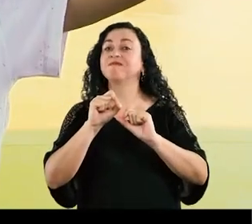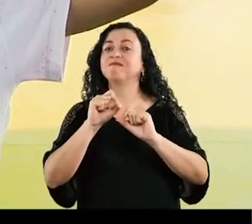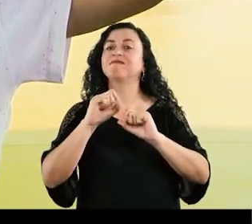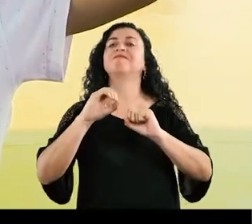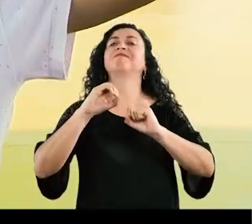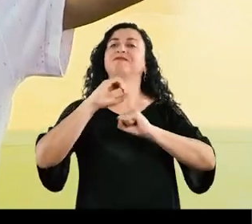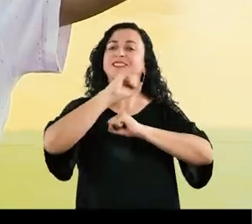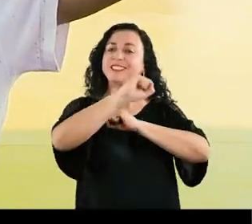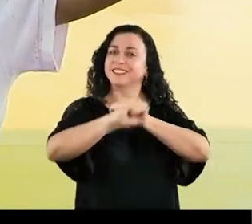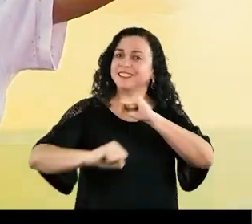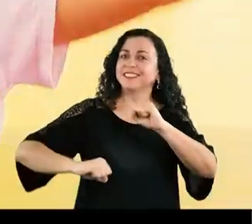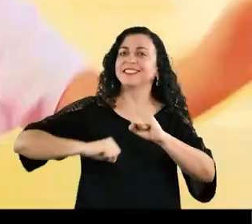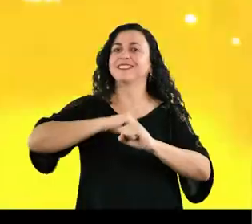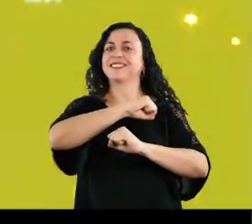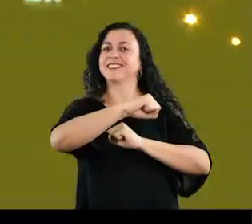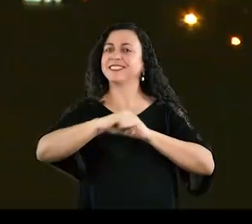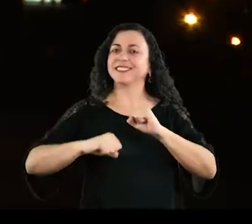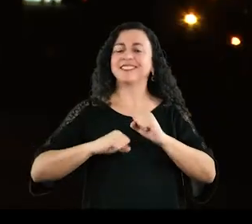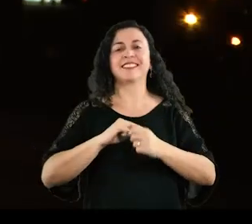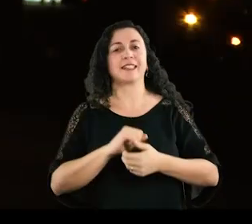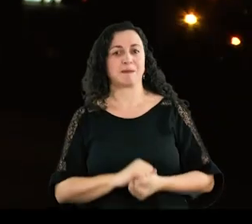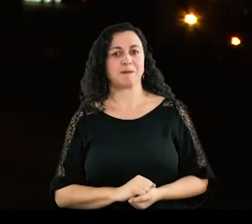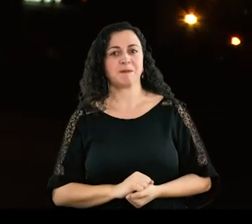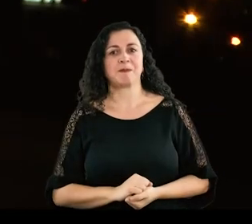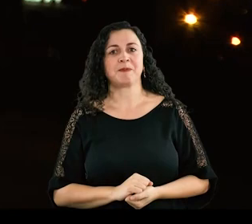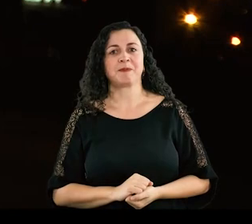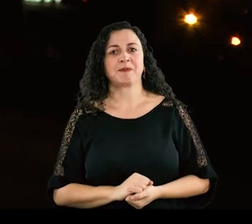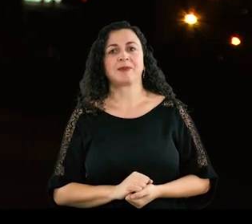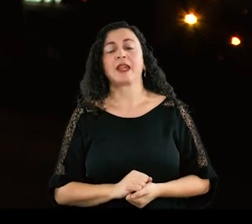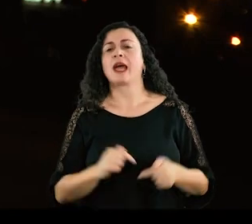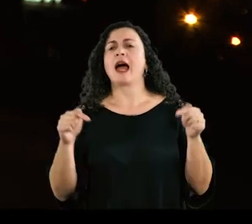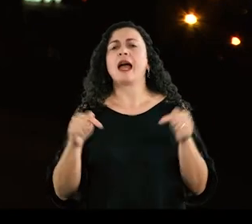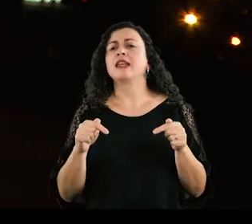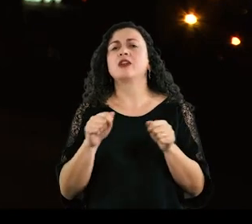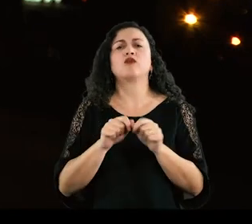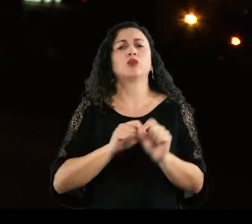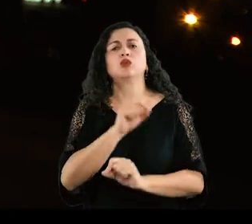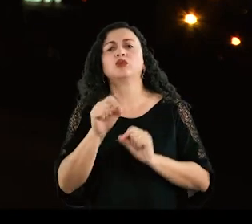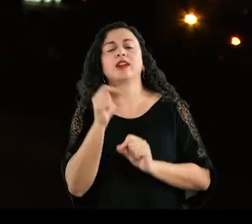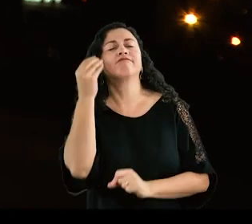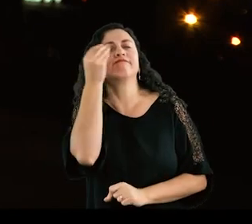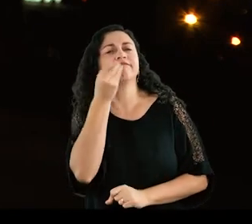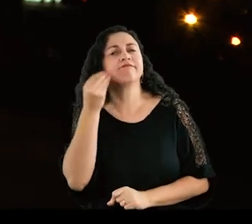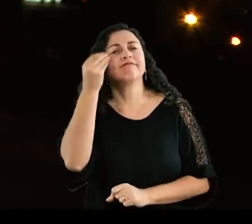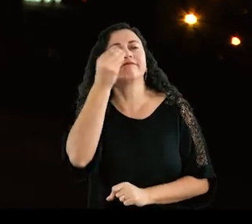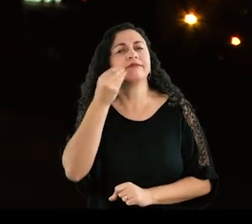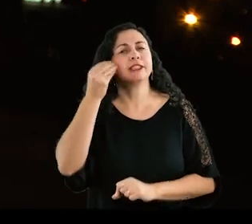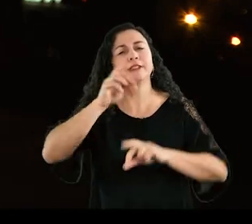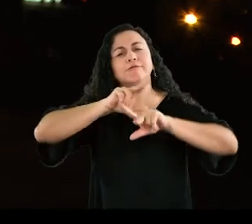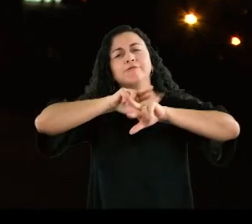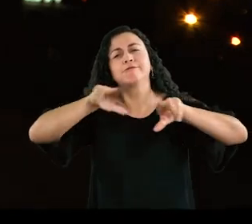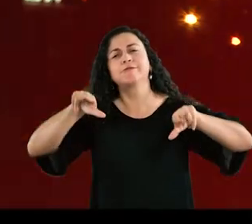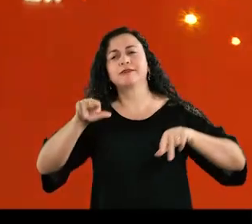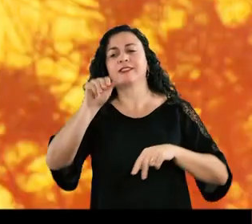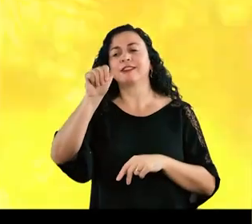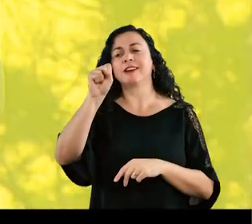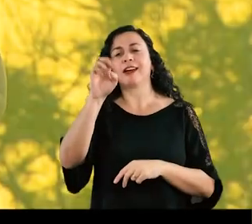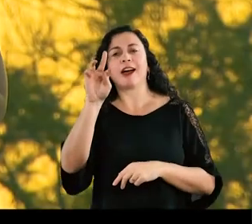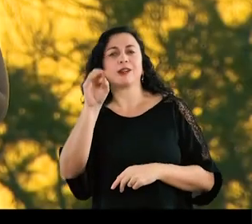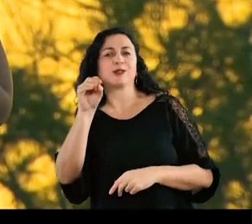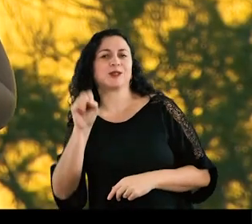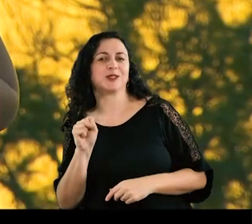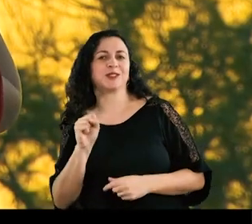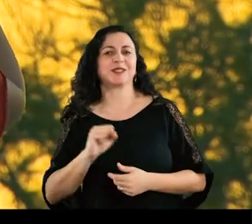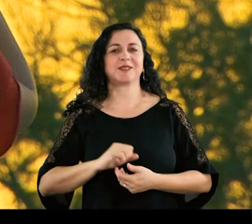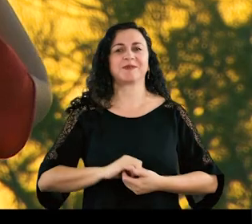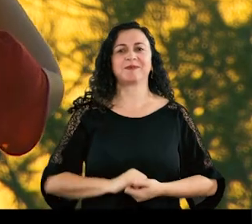o sistema solar. Aqui eu só faço experiências no astro.